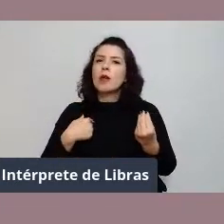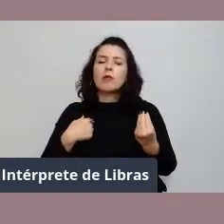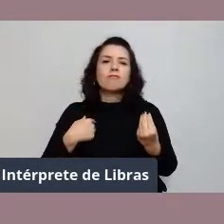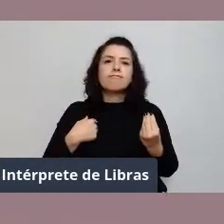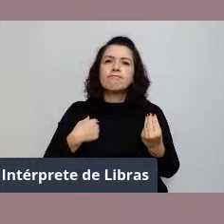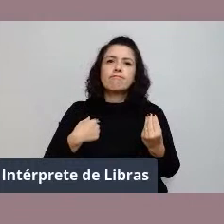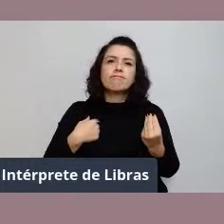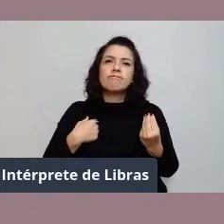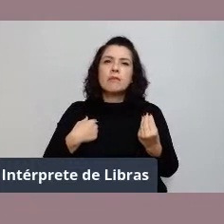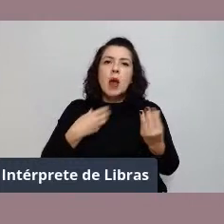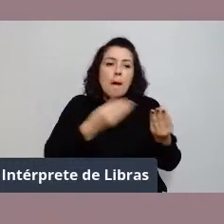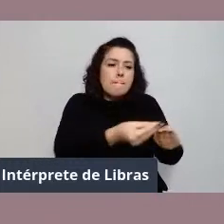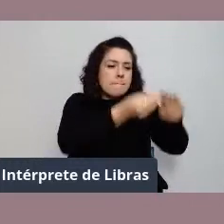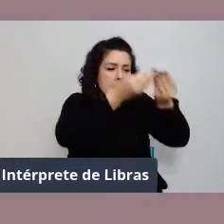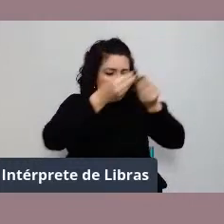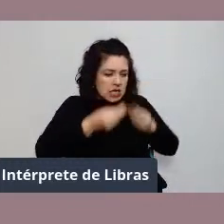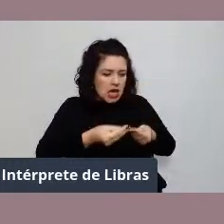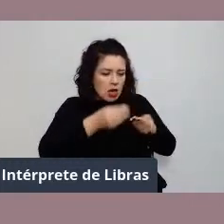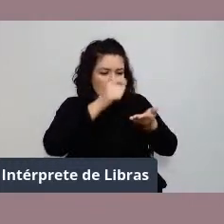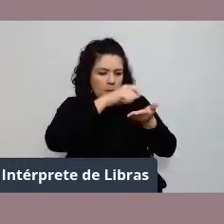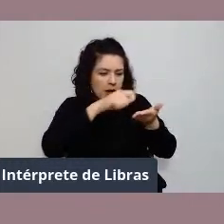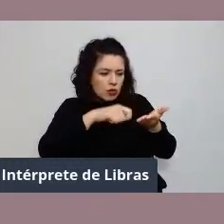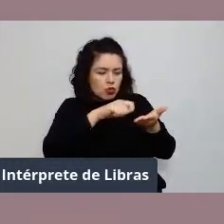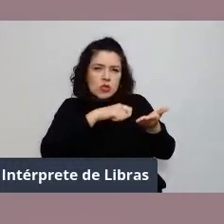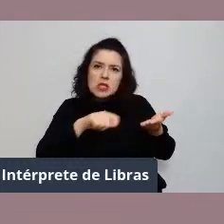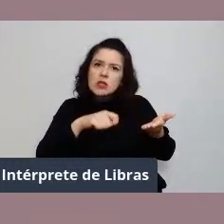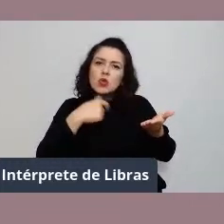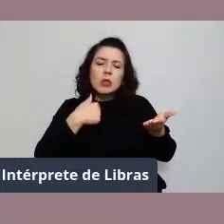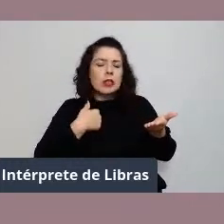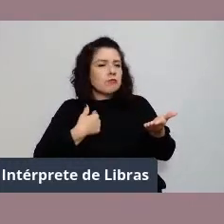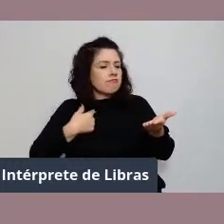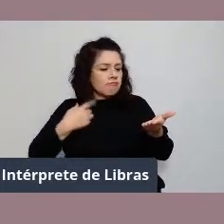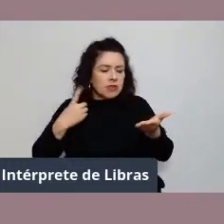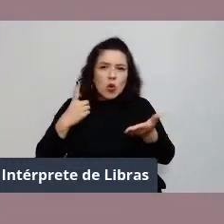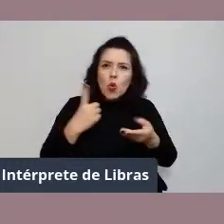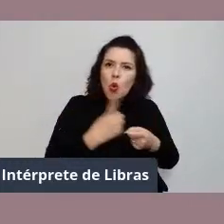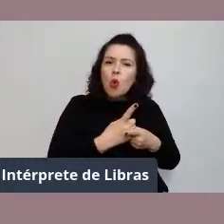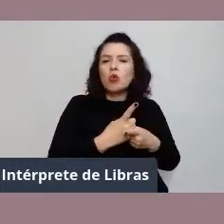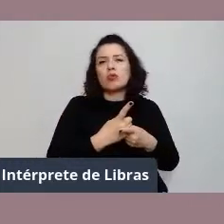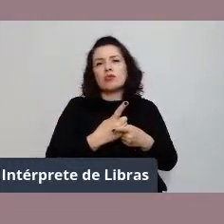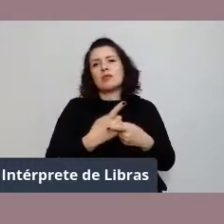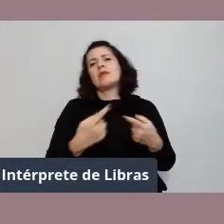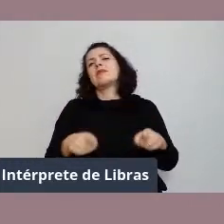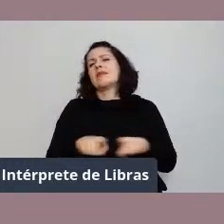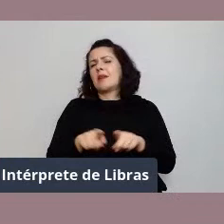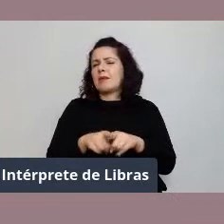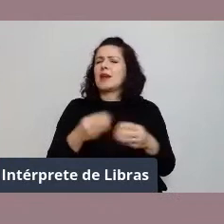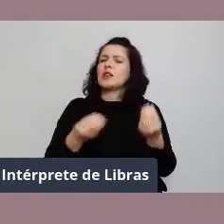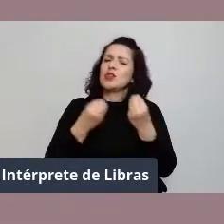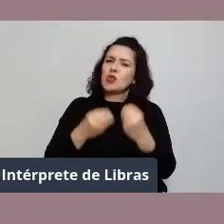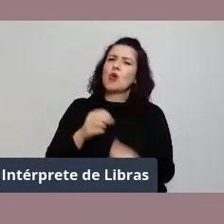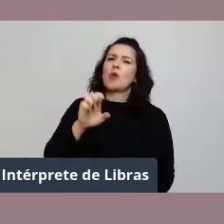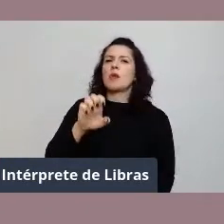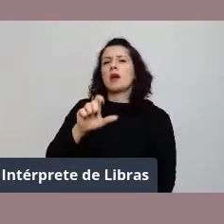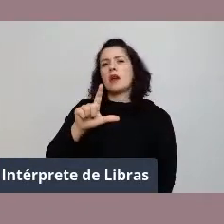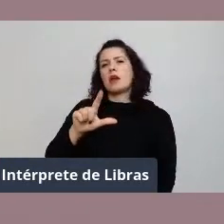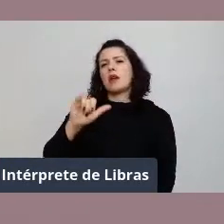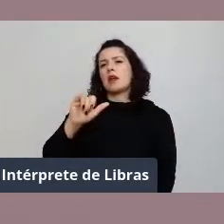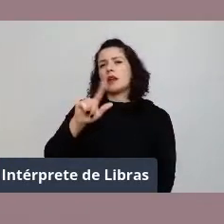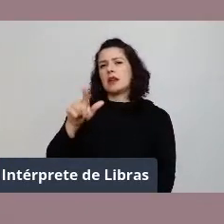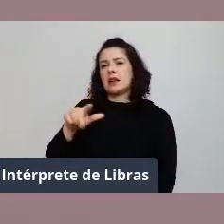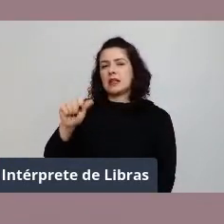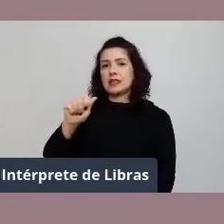de um modo geral, né, como Elisama também falou um pouco hoje, ela falou dessa dimensão sensorial, né? E